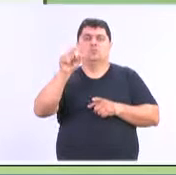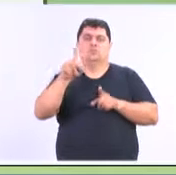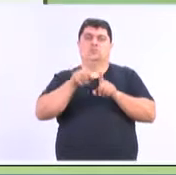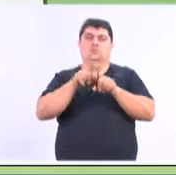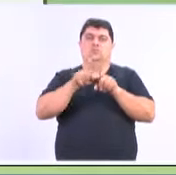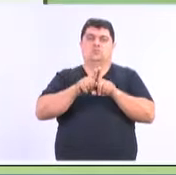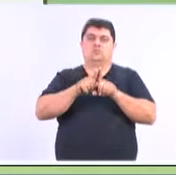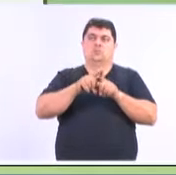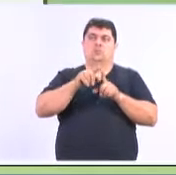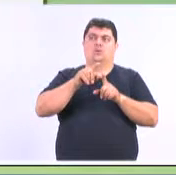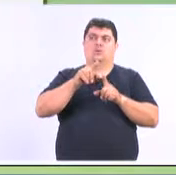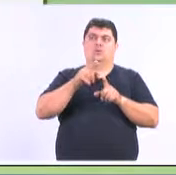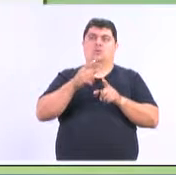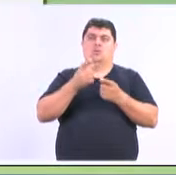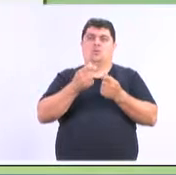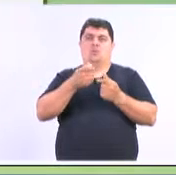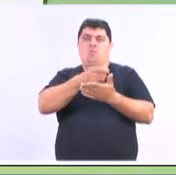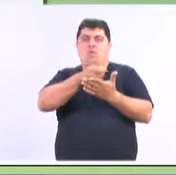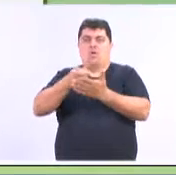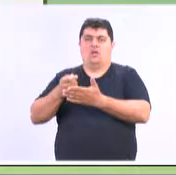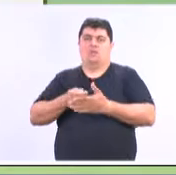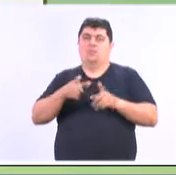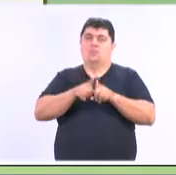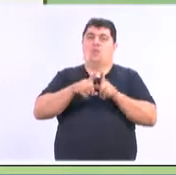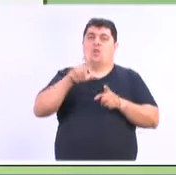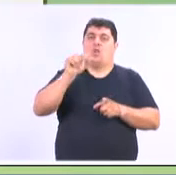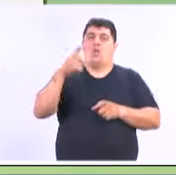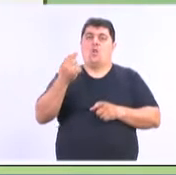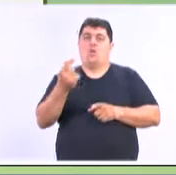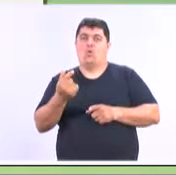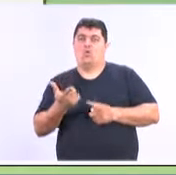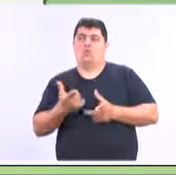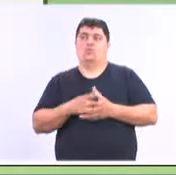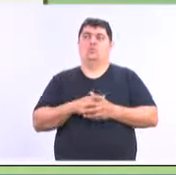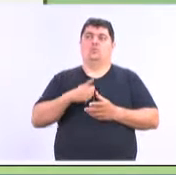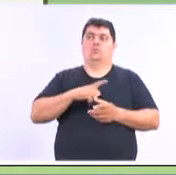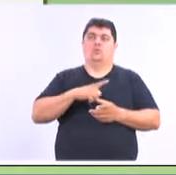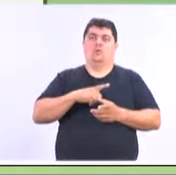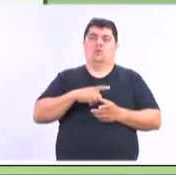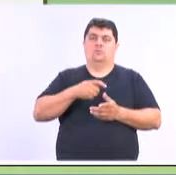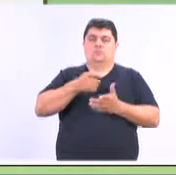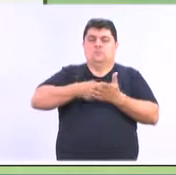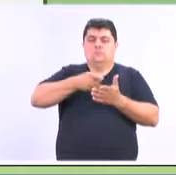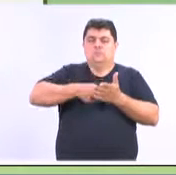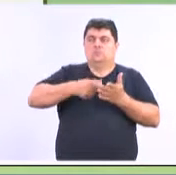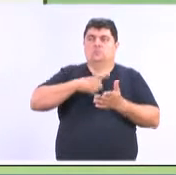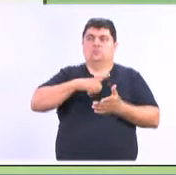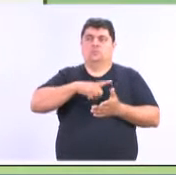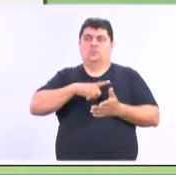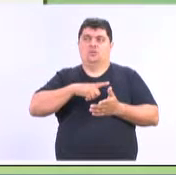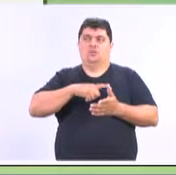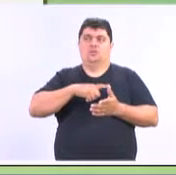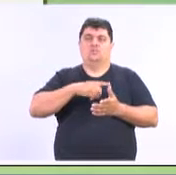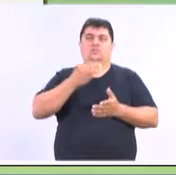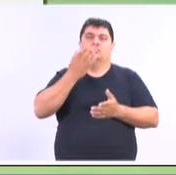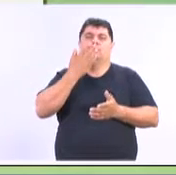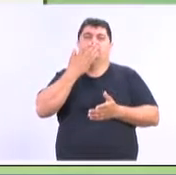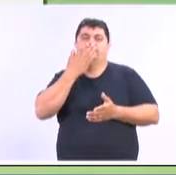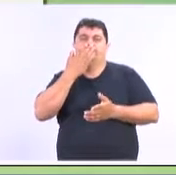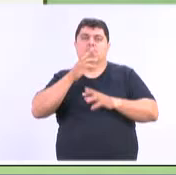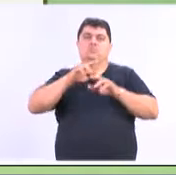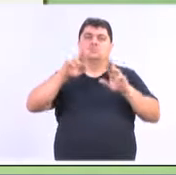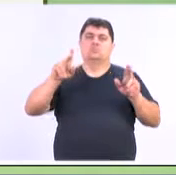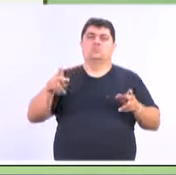liquidez, de endividamento e de lucratividade, os índices de atividade e os métodos